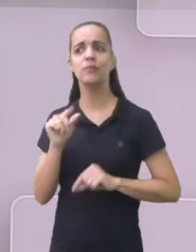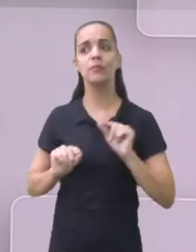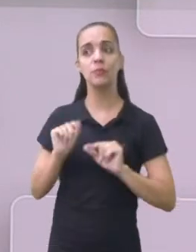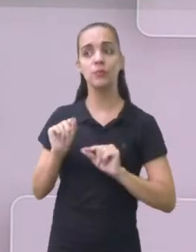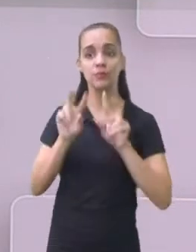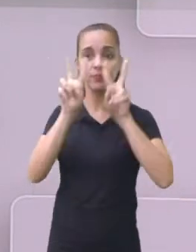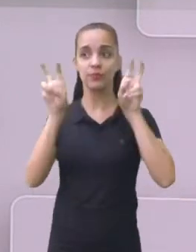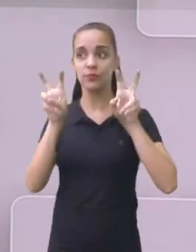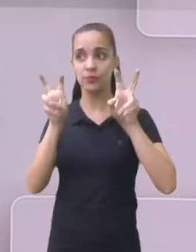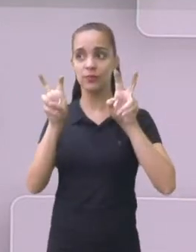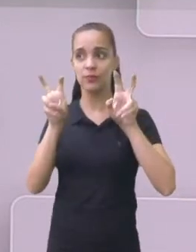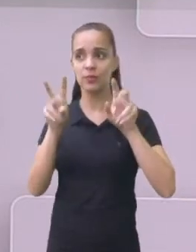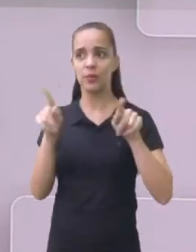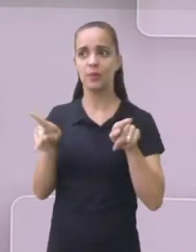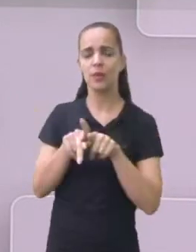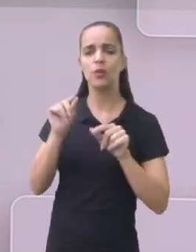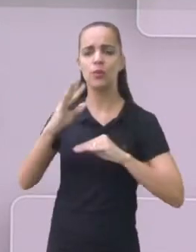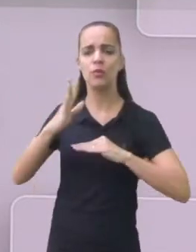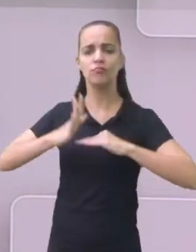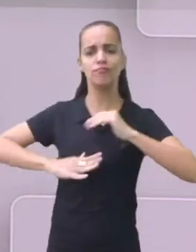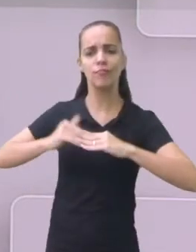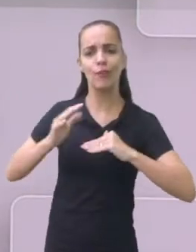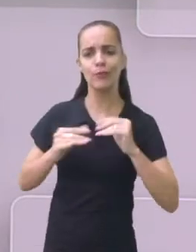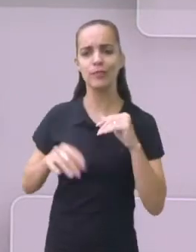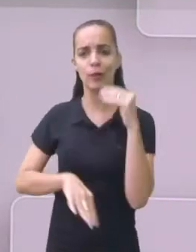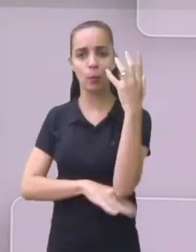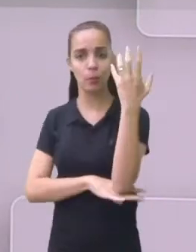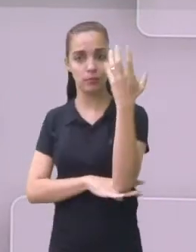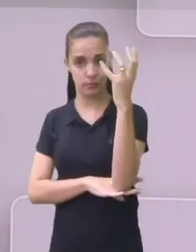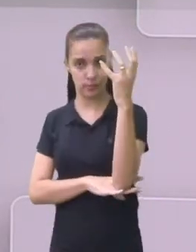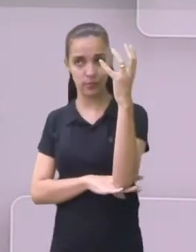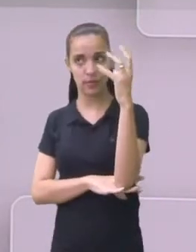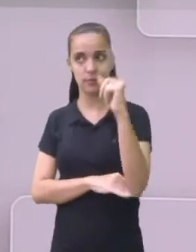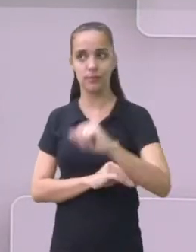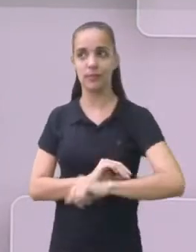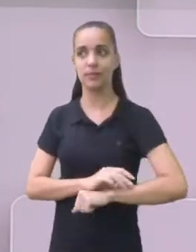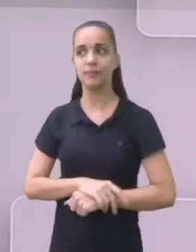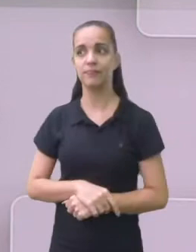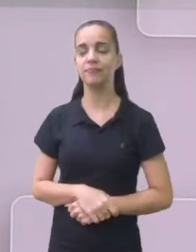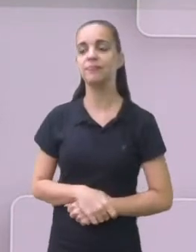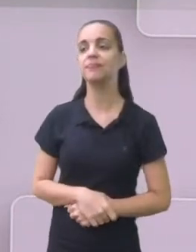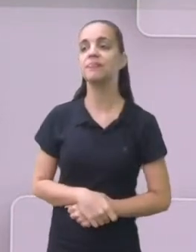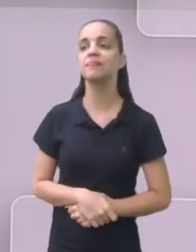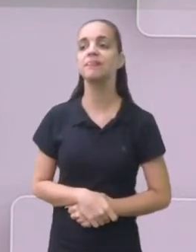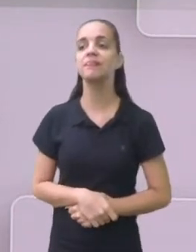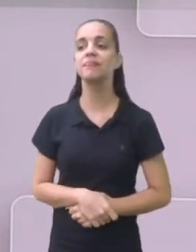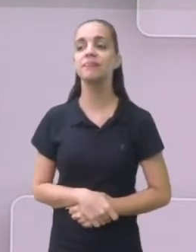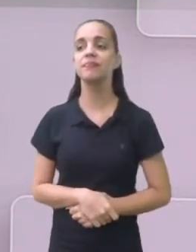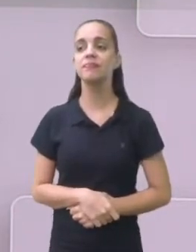sobre funções e partes das plantas na nossa aula de ciências. Vamos lá?